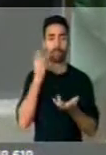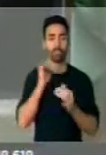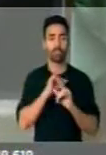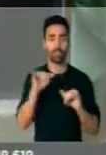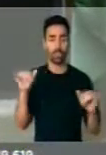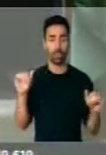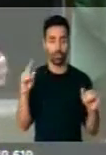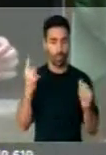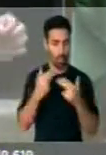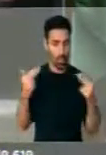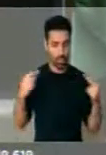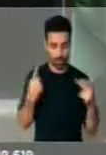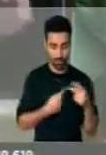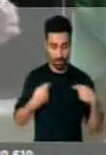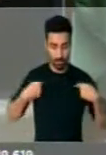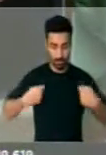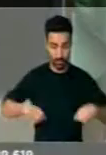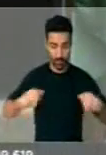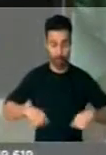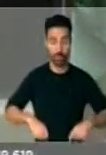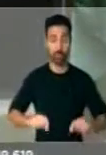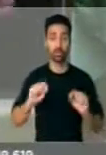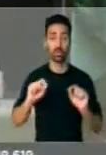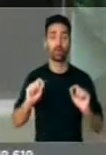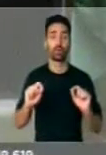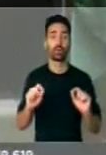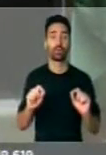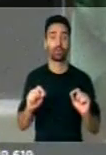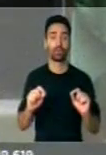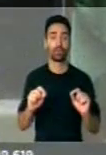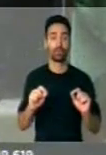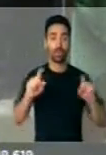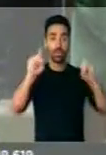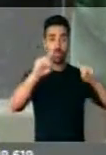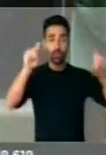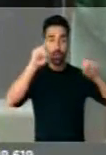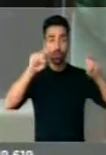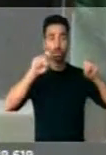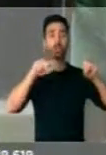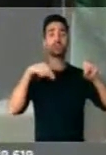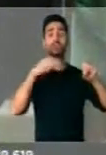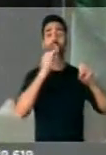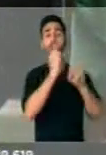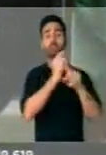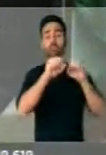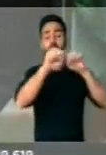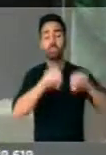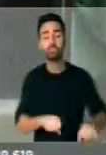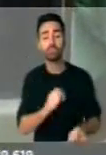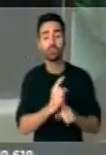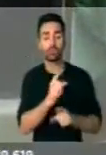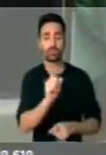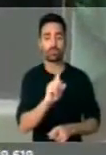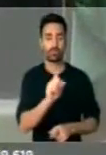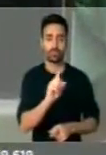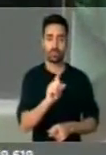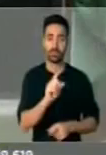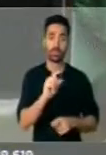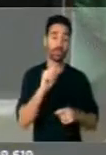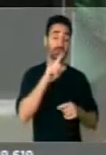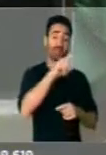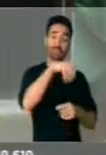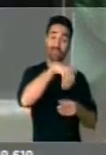que prezamos, é a inviolabilidade da urna eletrônica. O Senado não é digitalizado como o nosso.